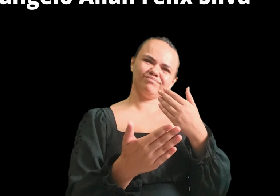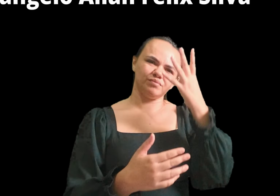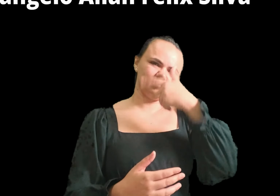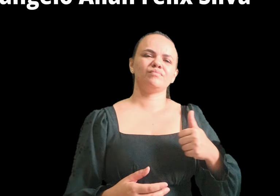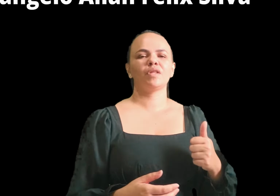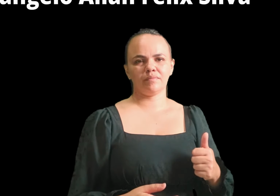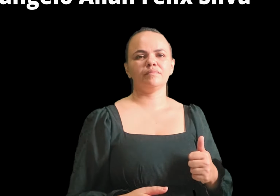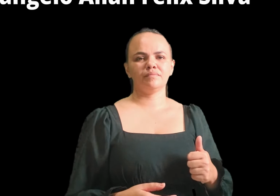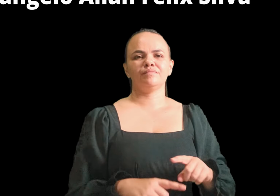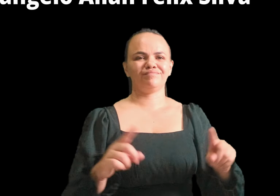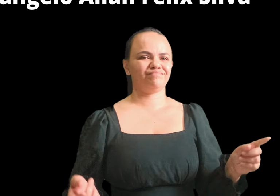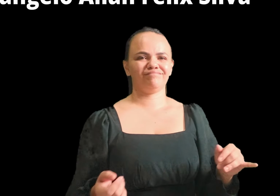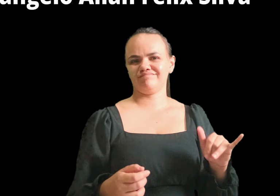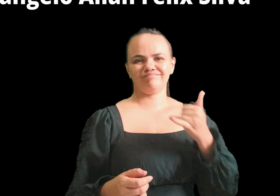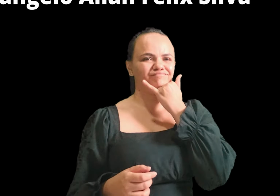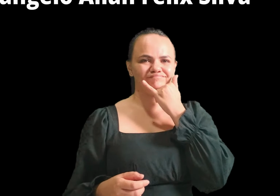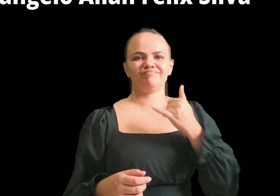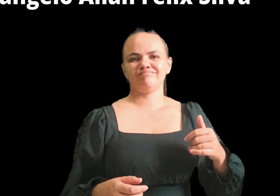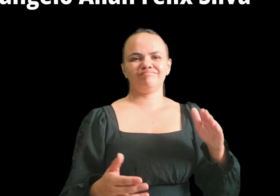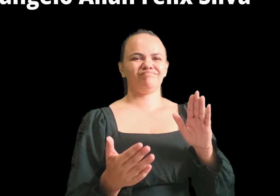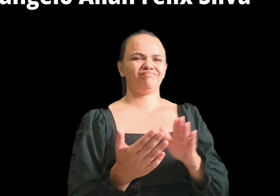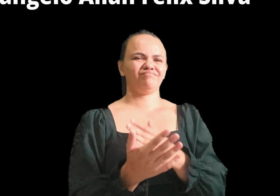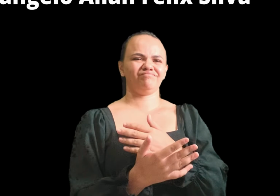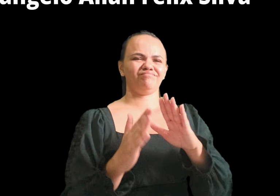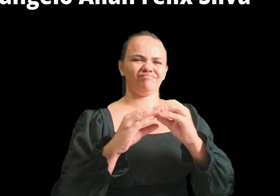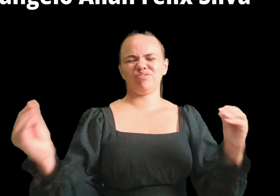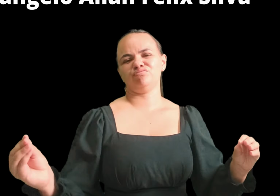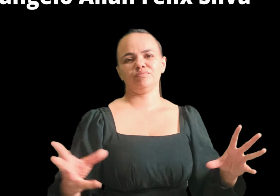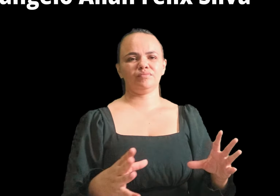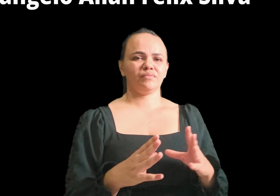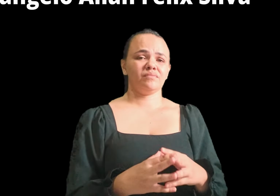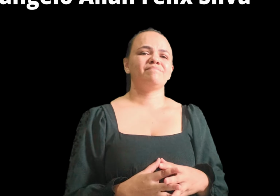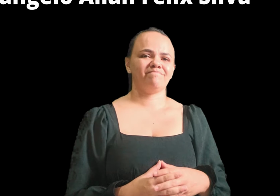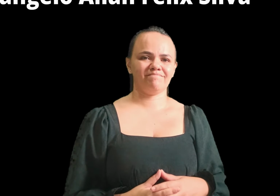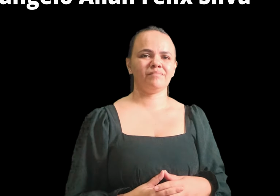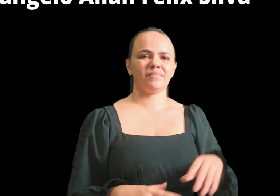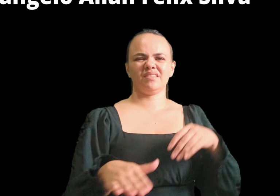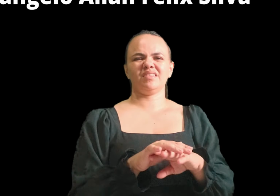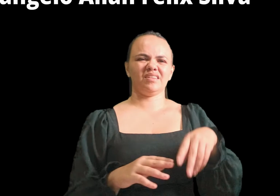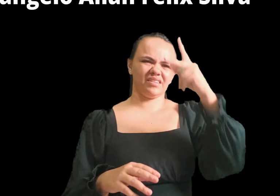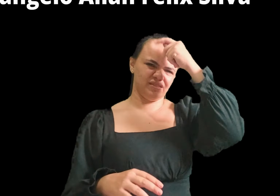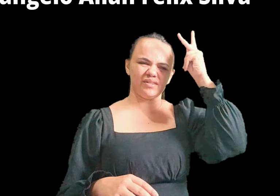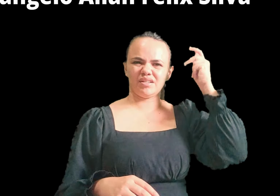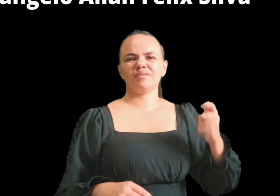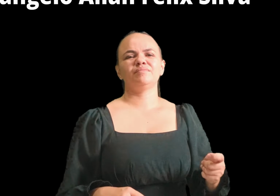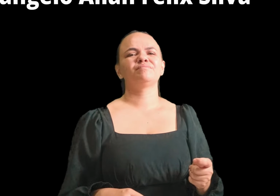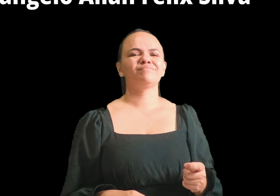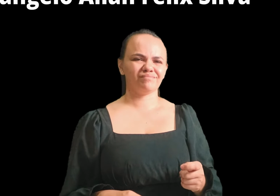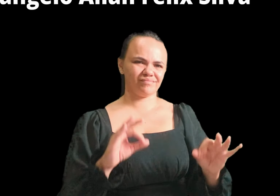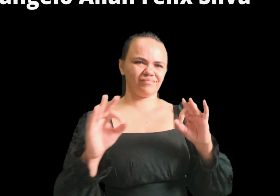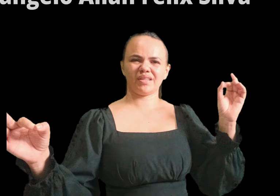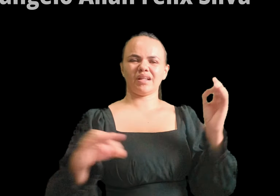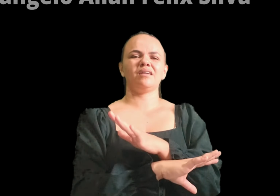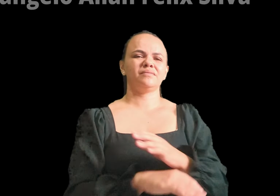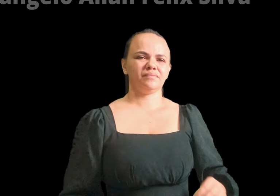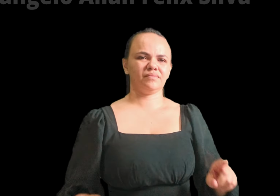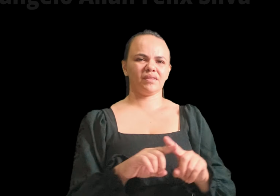mas infelizmente muita coisa foi destruída arquivos de de arquivos de prefeitura foi destruído arquivos do fórum foram